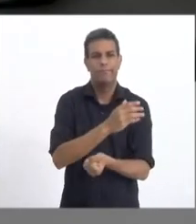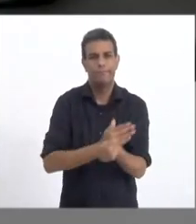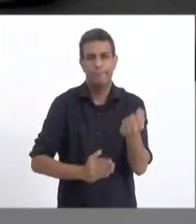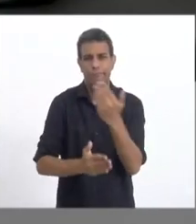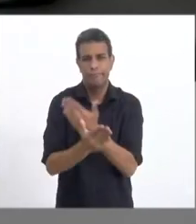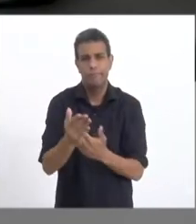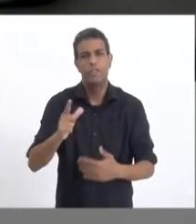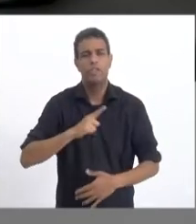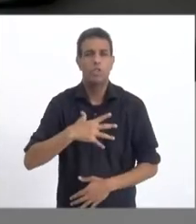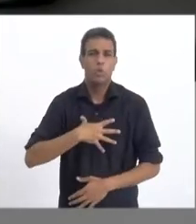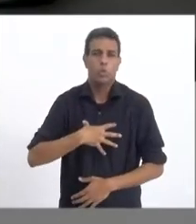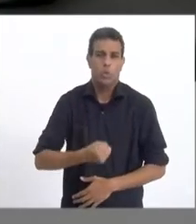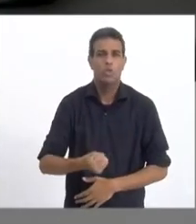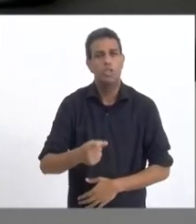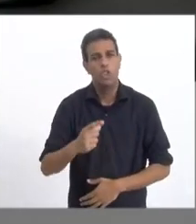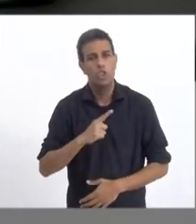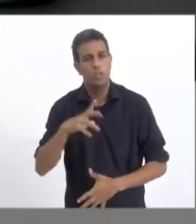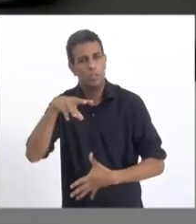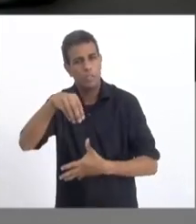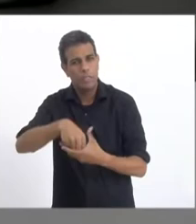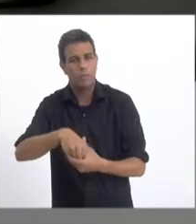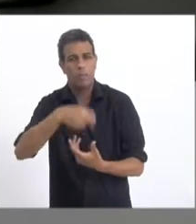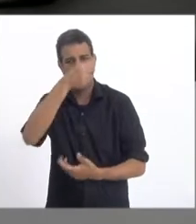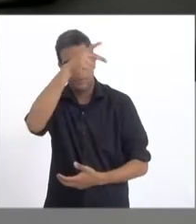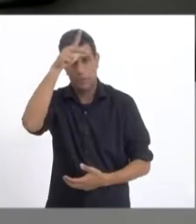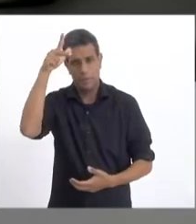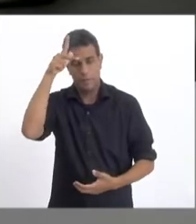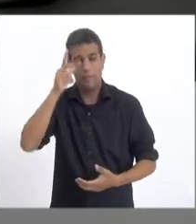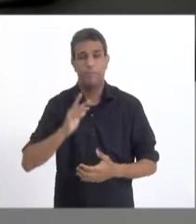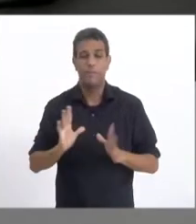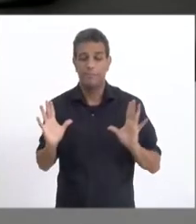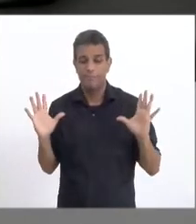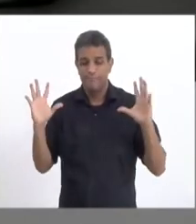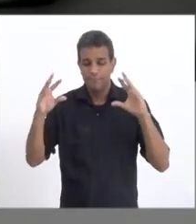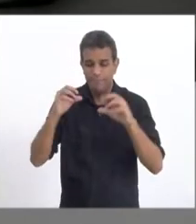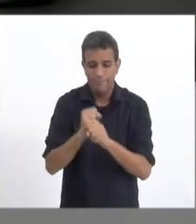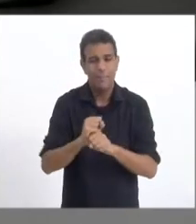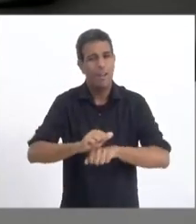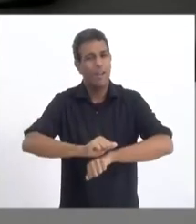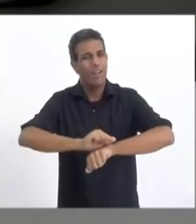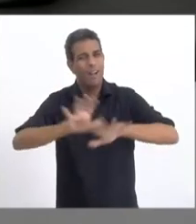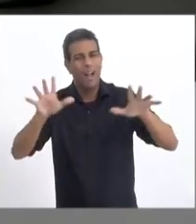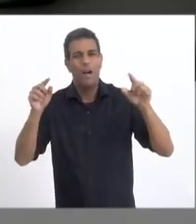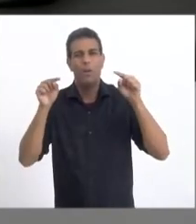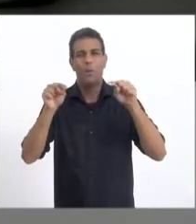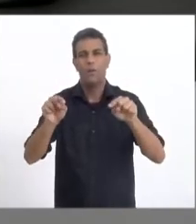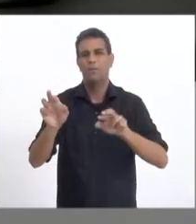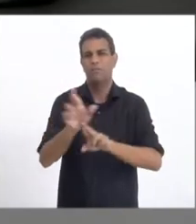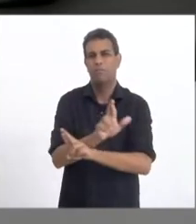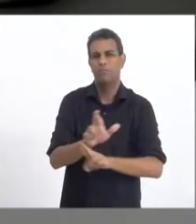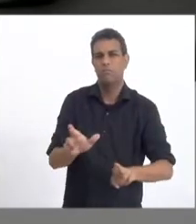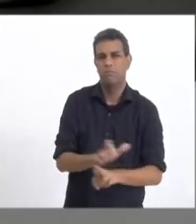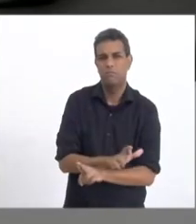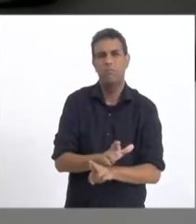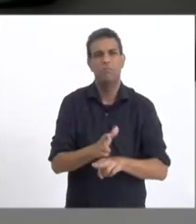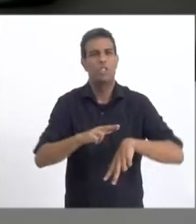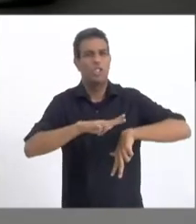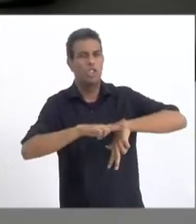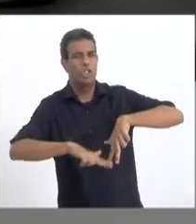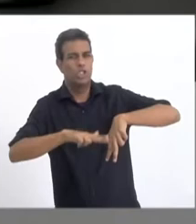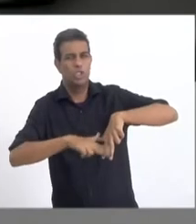e tentativa de suicídio no município. Um recorte muito claro relacionado ao gênero,